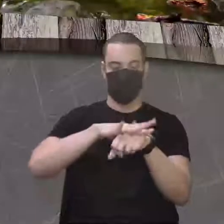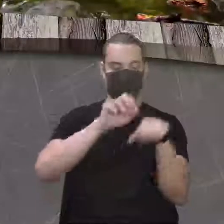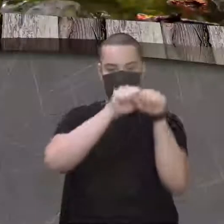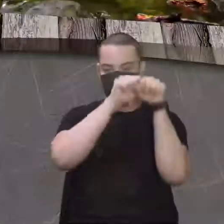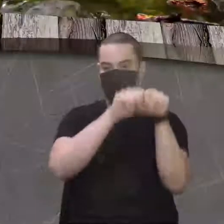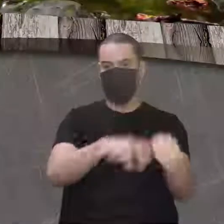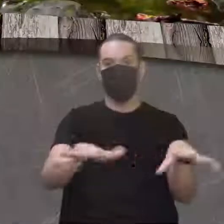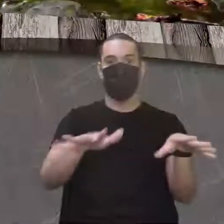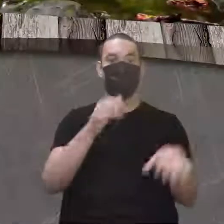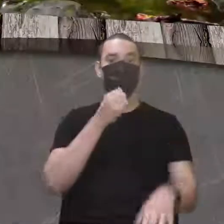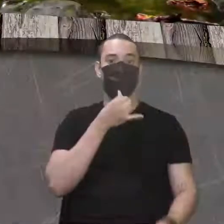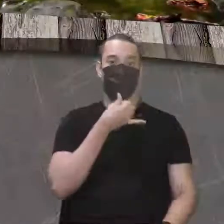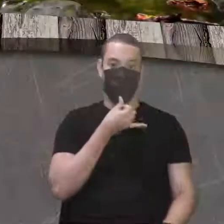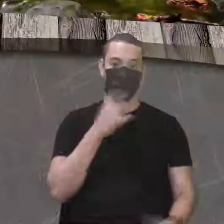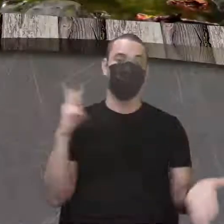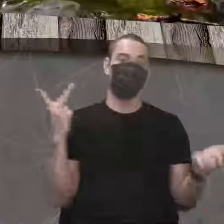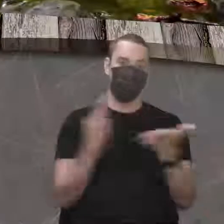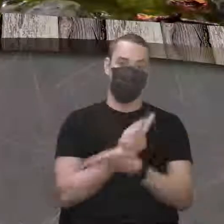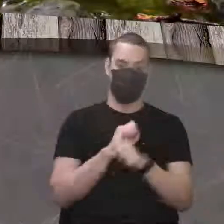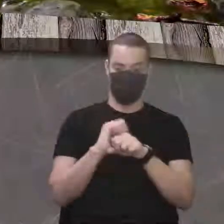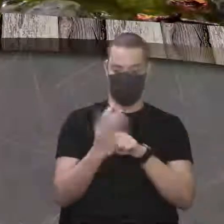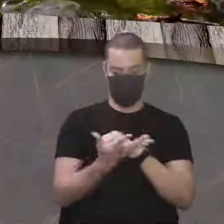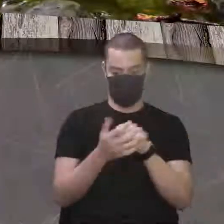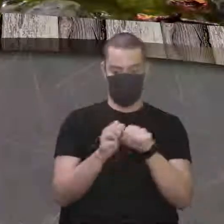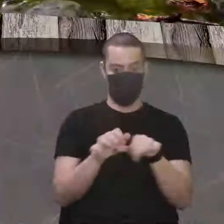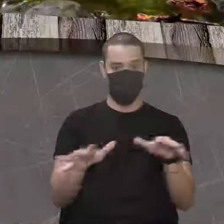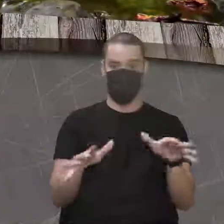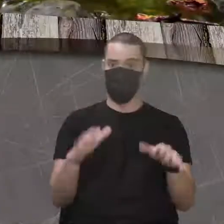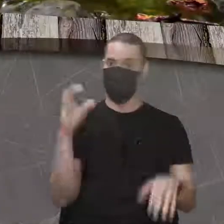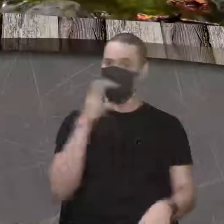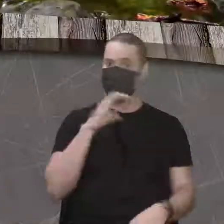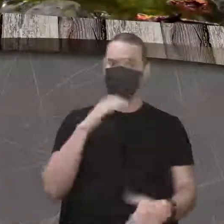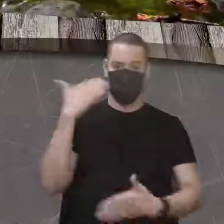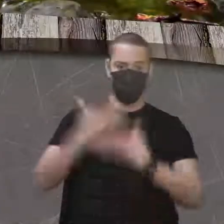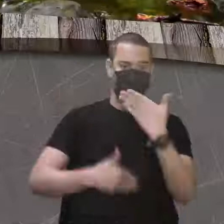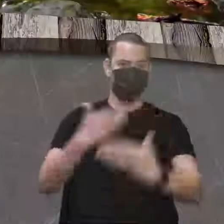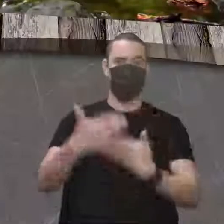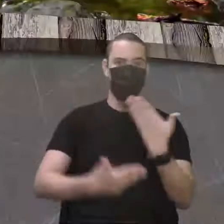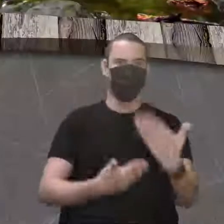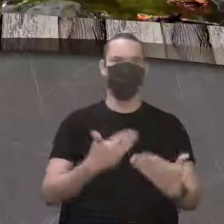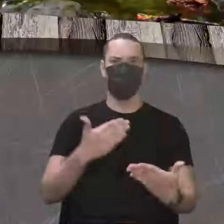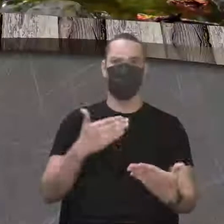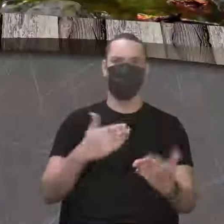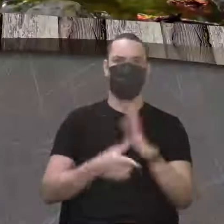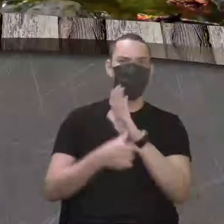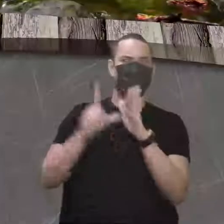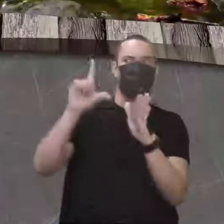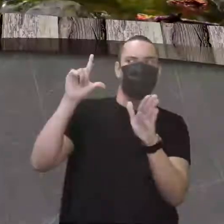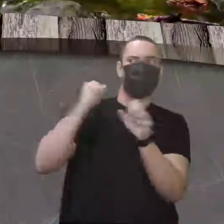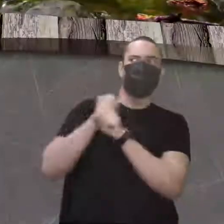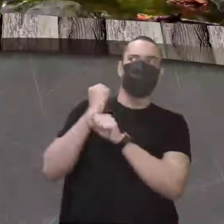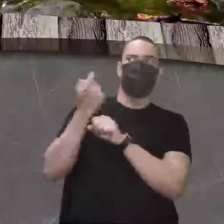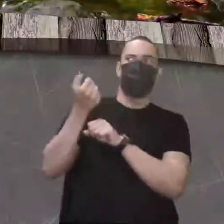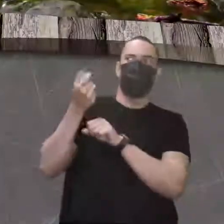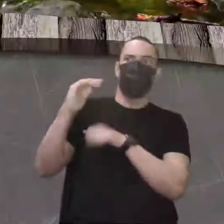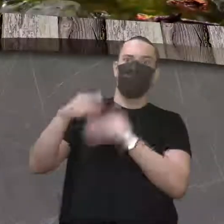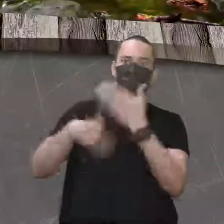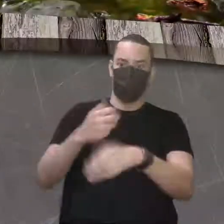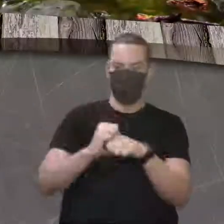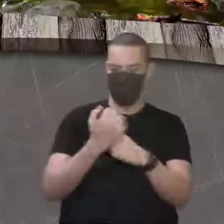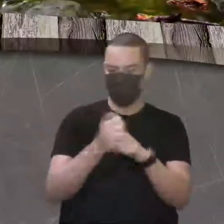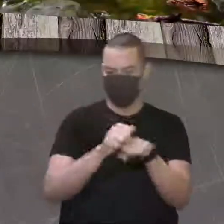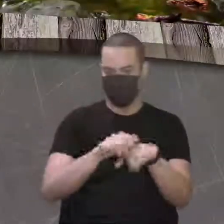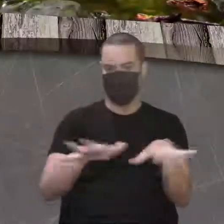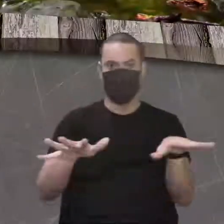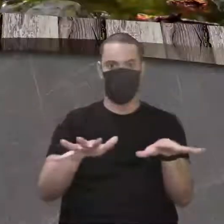né? Que infelizmente elas estão acontecendo com uma velocidade, eu acredito que muito maior do que há anos anteriores, tá bom?